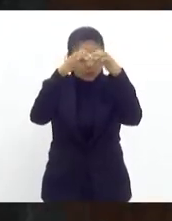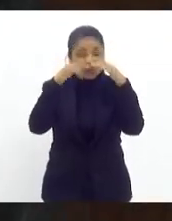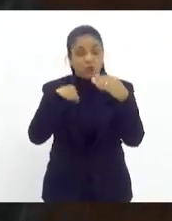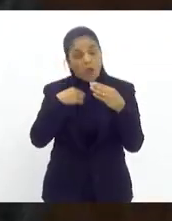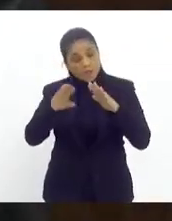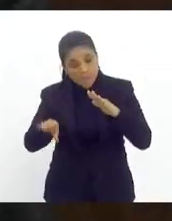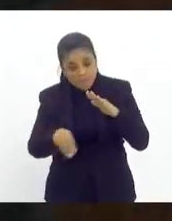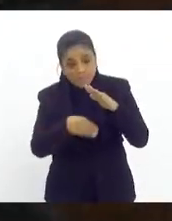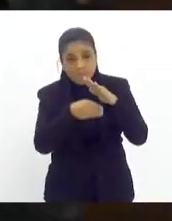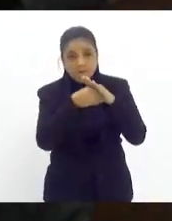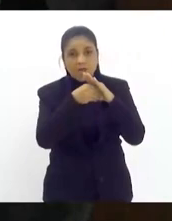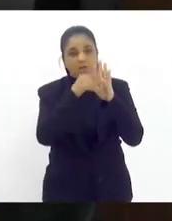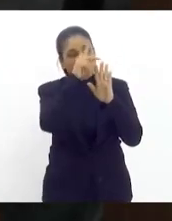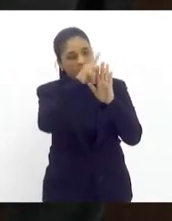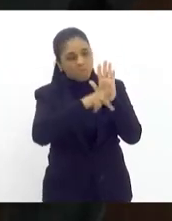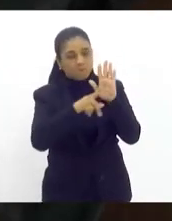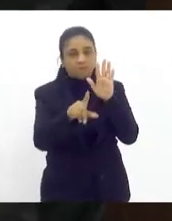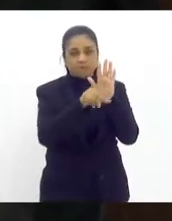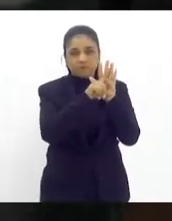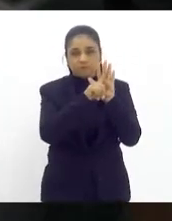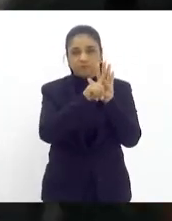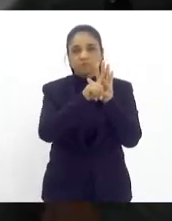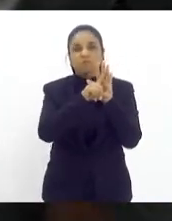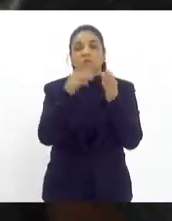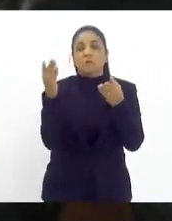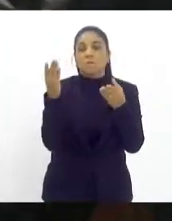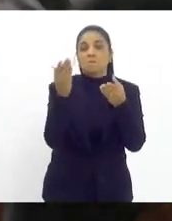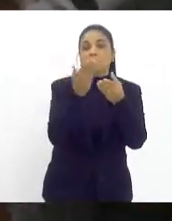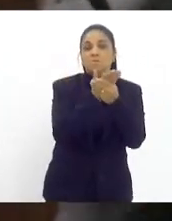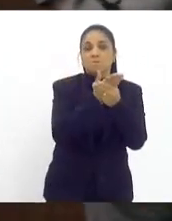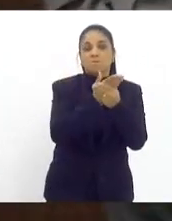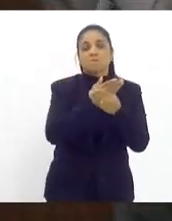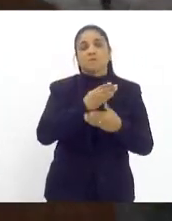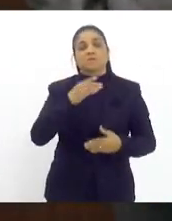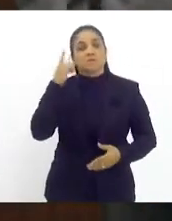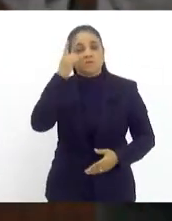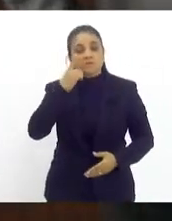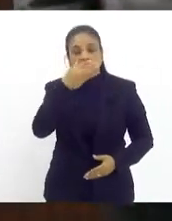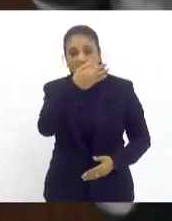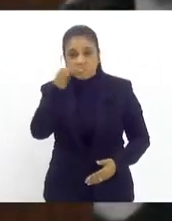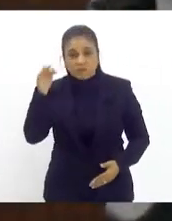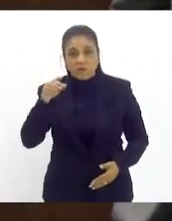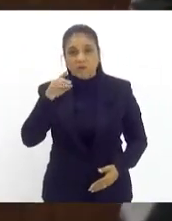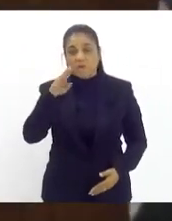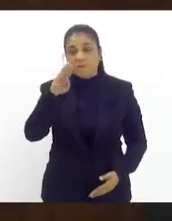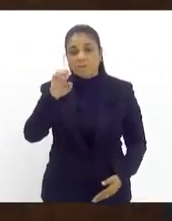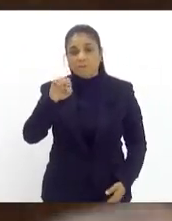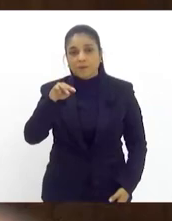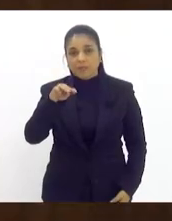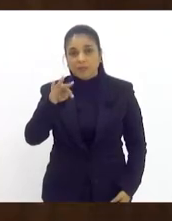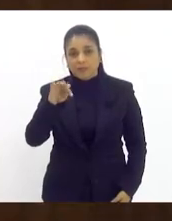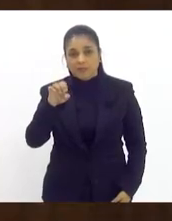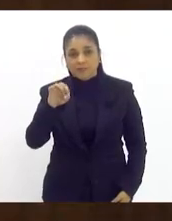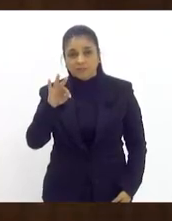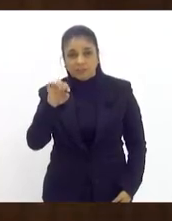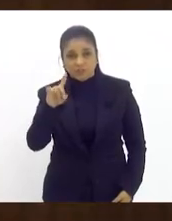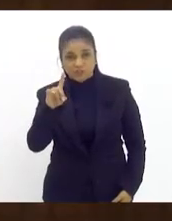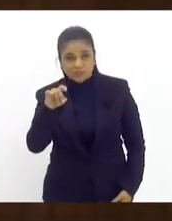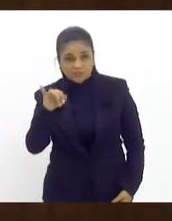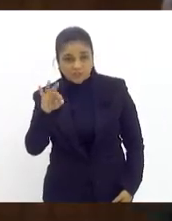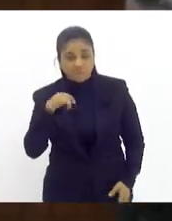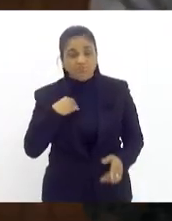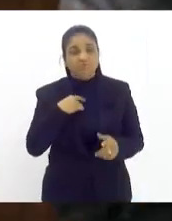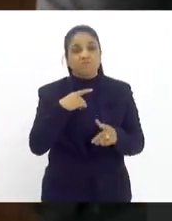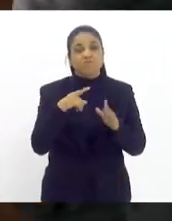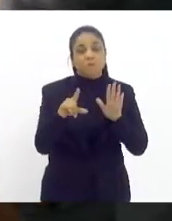inspirada em um projeto de lei protocolado pela deputada Federal Benedita da Silva que teve a sensibilidade de fazer o pele